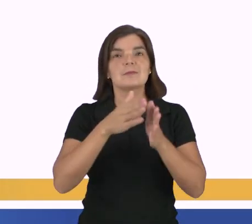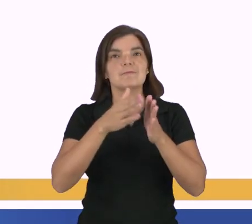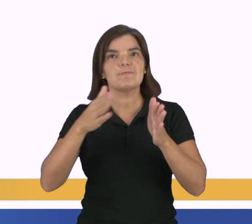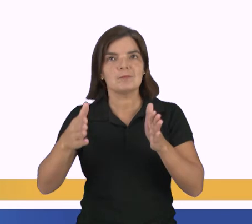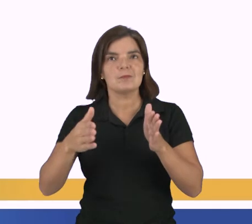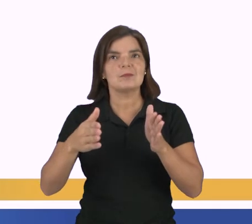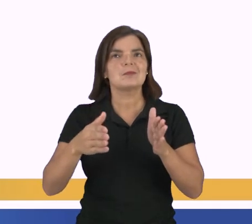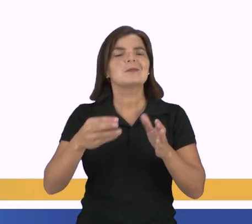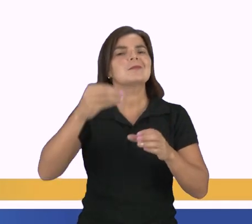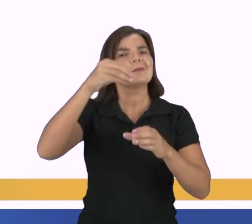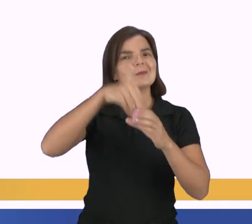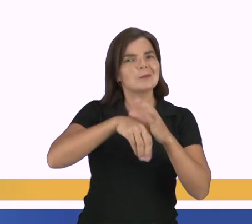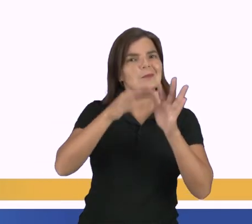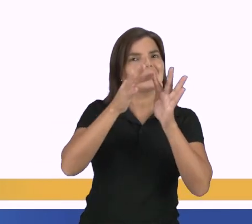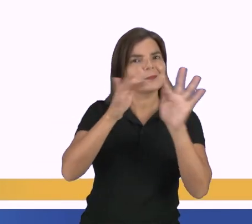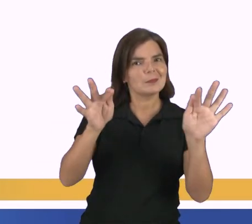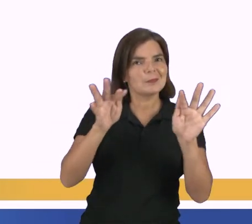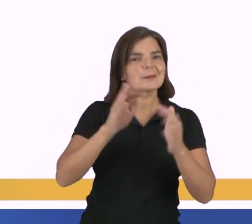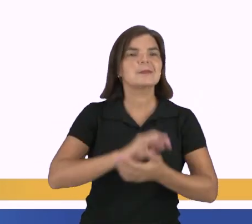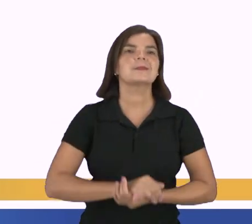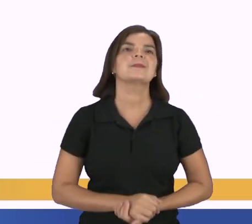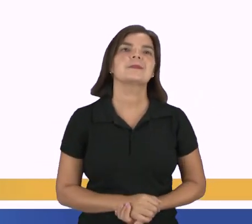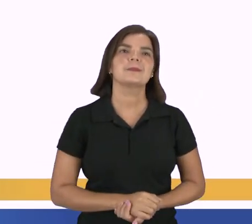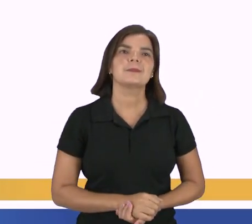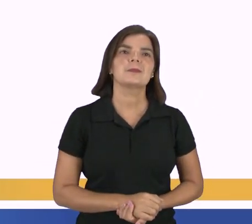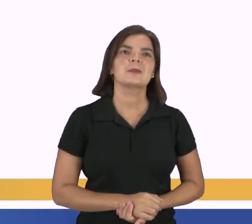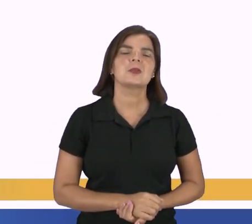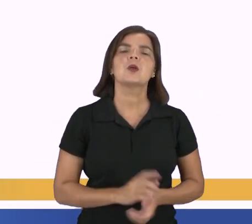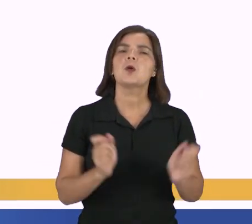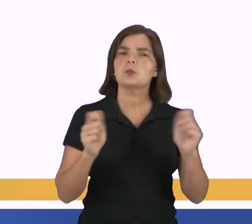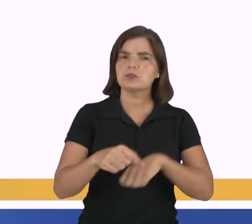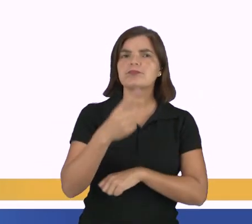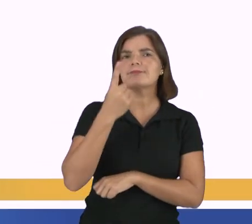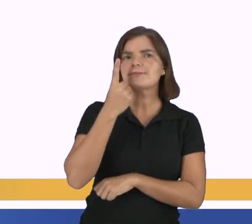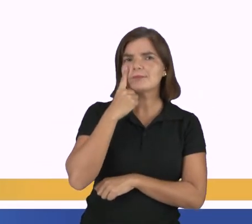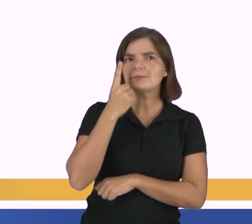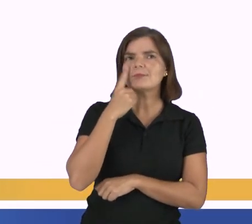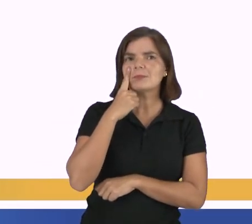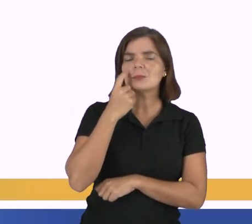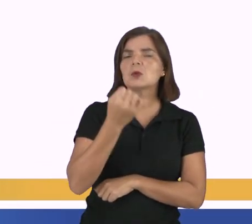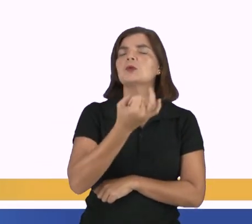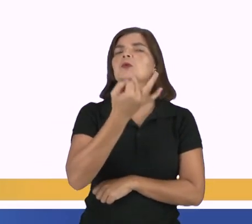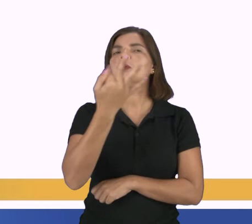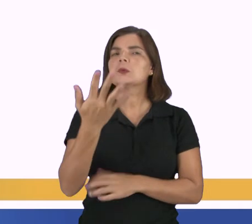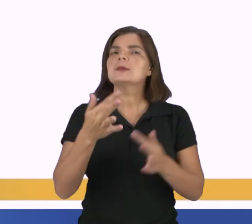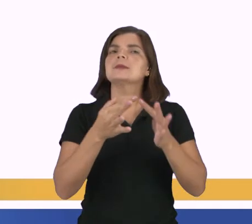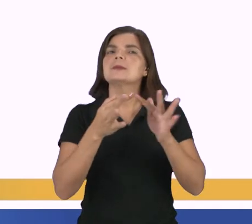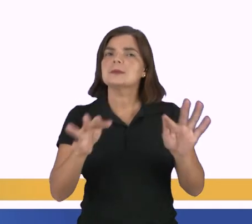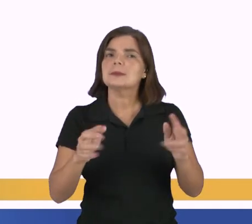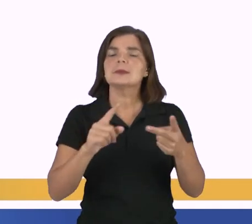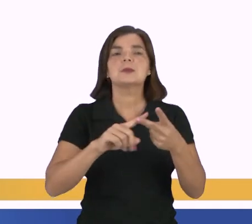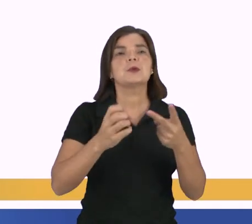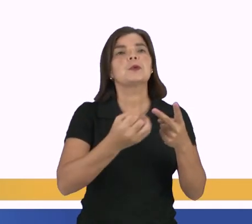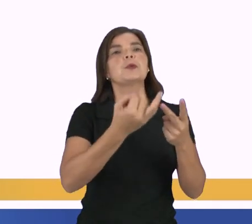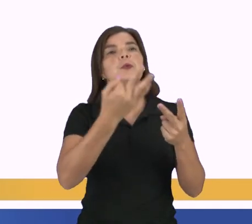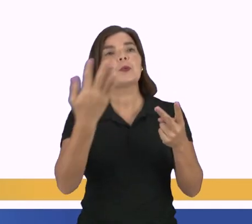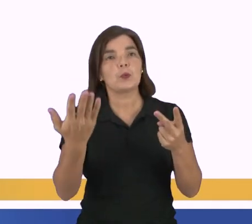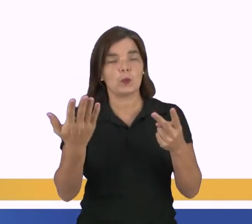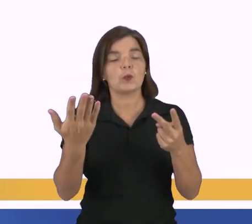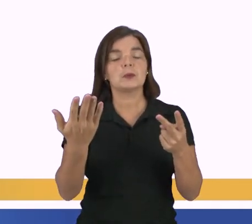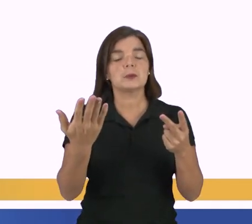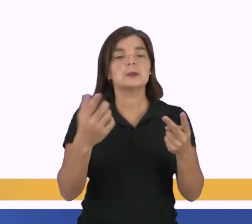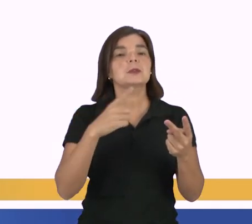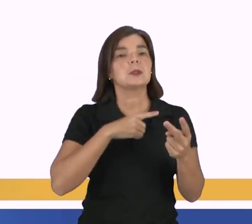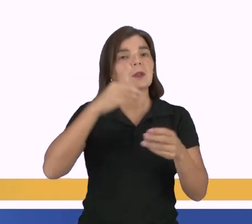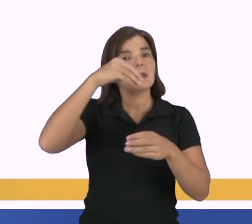e períodos no fragmento acima? Será que é possível a gente identificar quantas frases, quantas orações e quantos períodos há